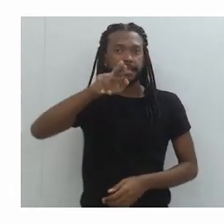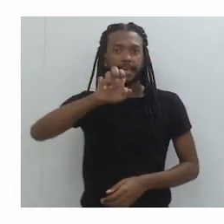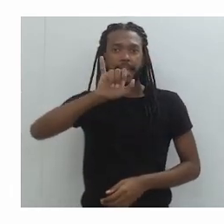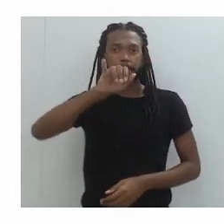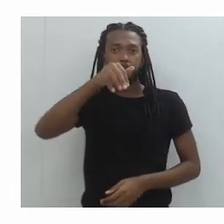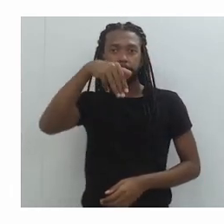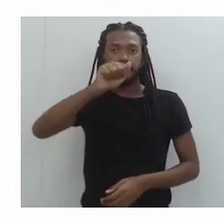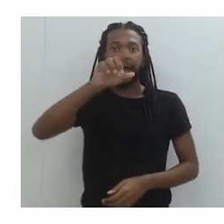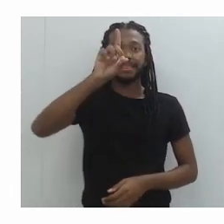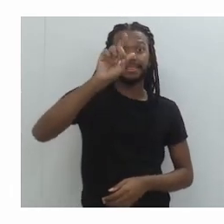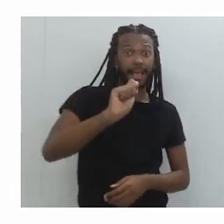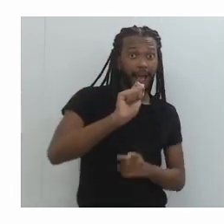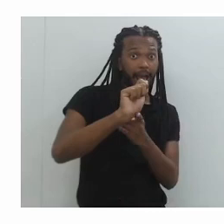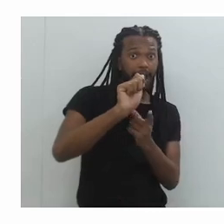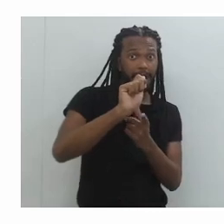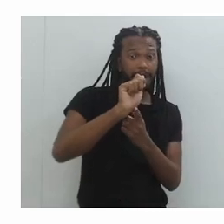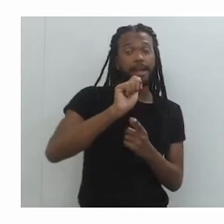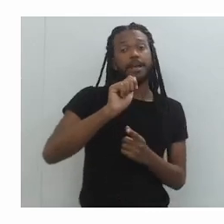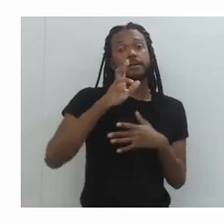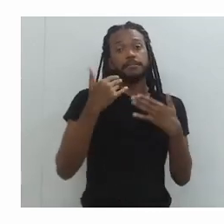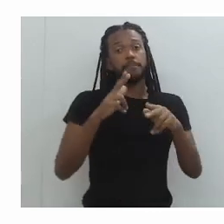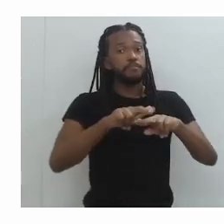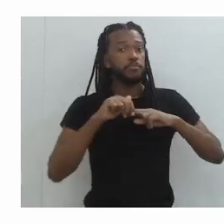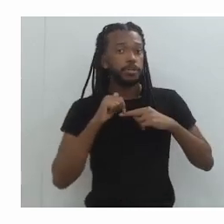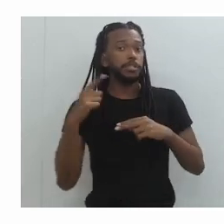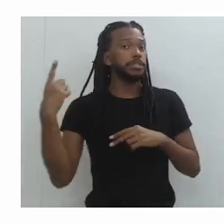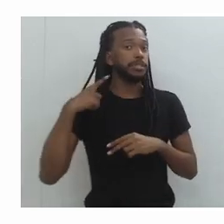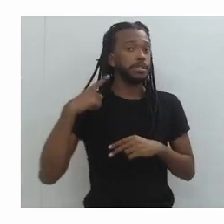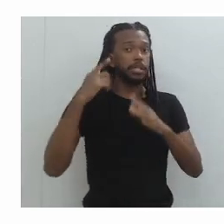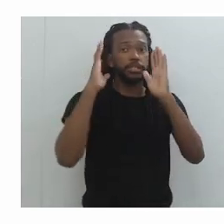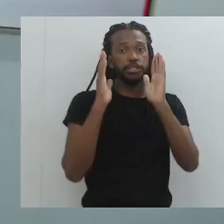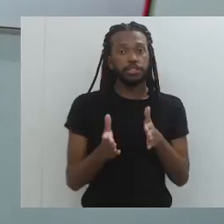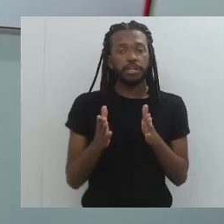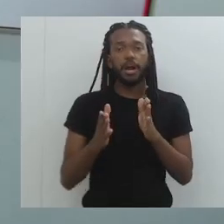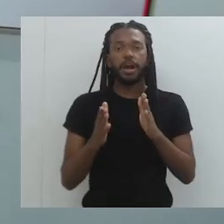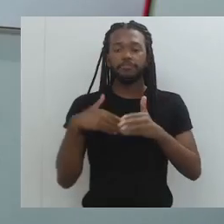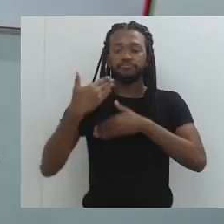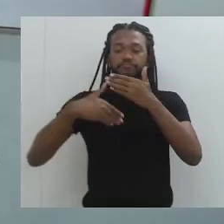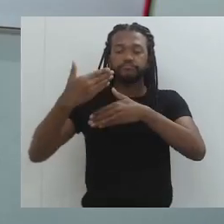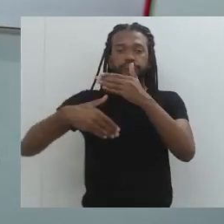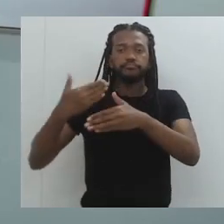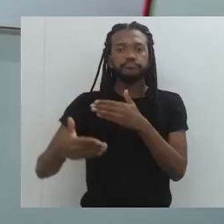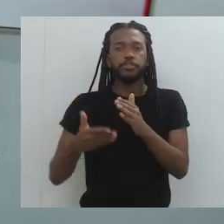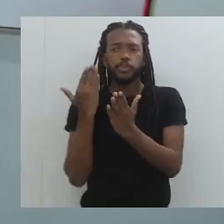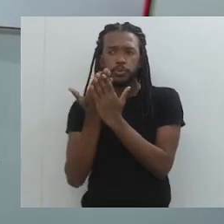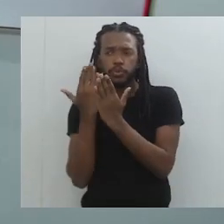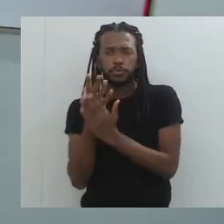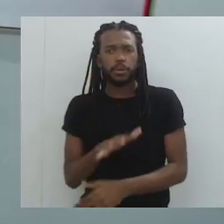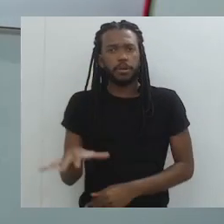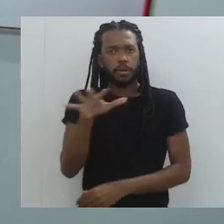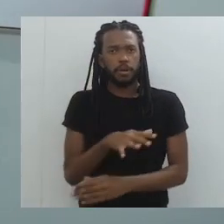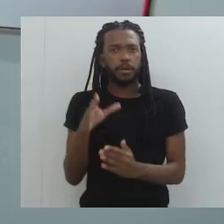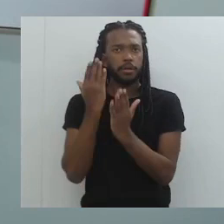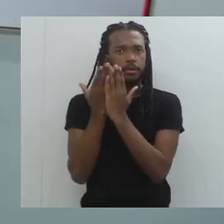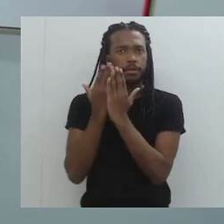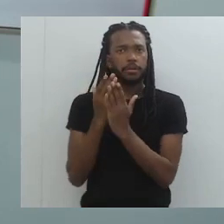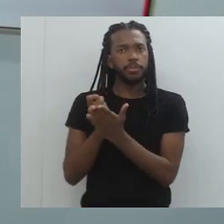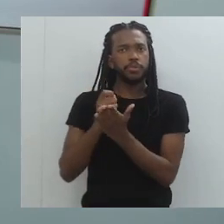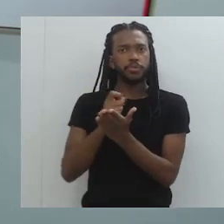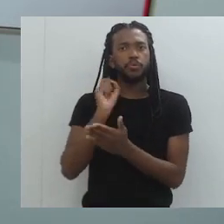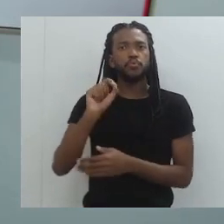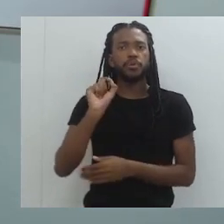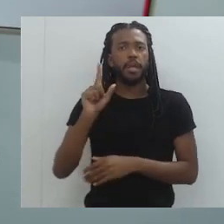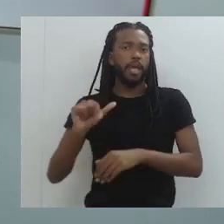queimada. Então, e aí ele começou a desenvolver e estudar sobre esse jogo, quais são